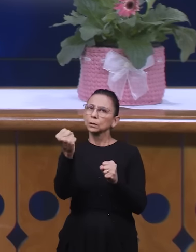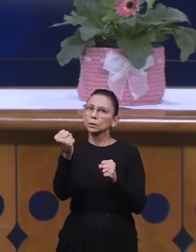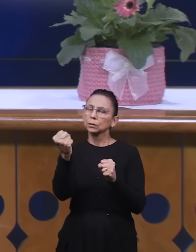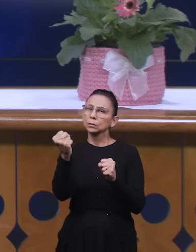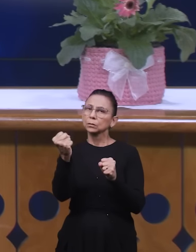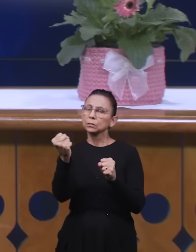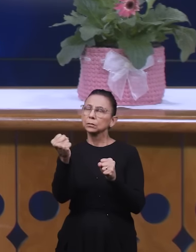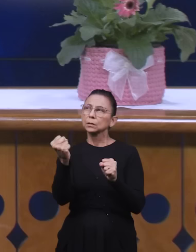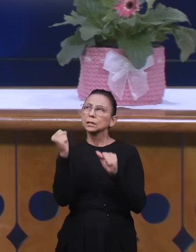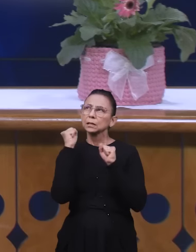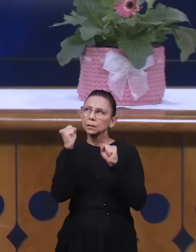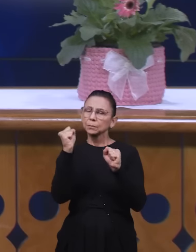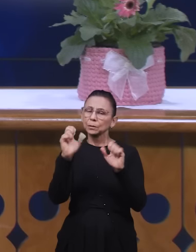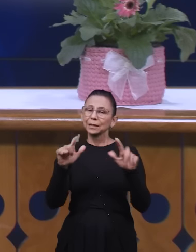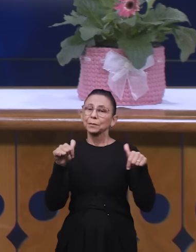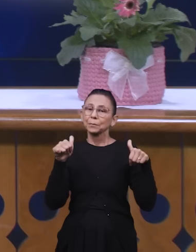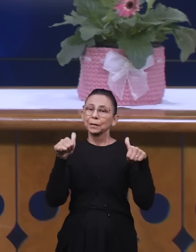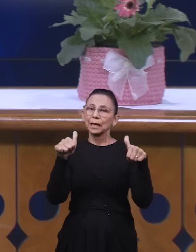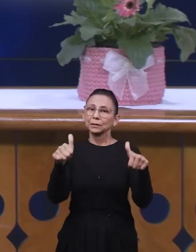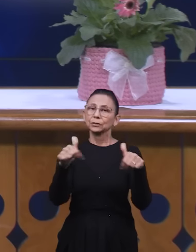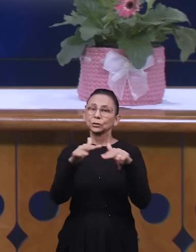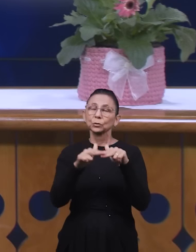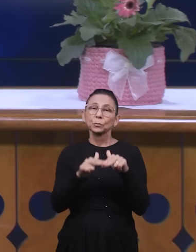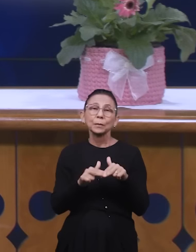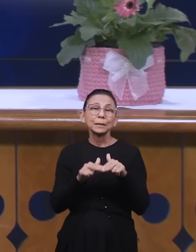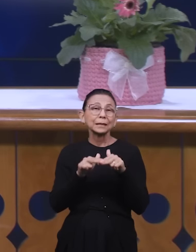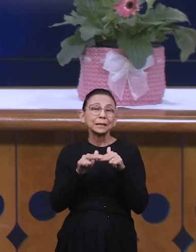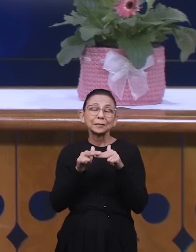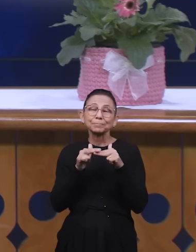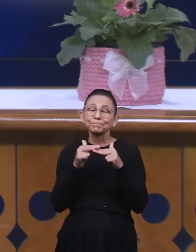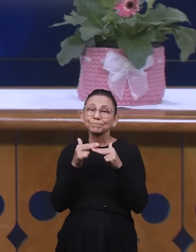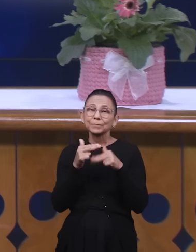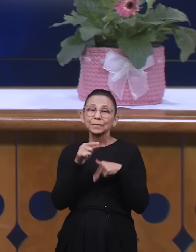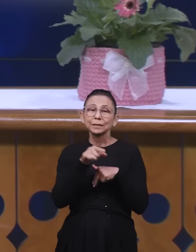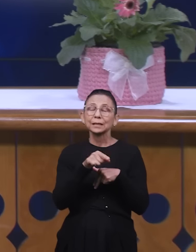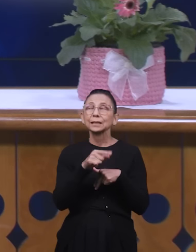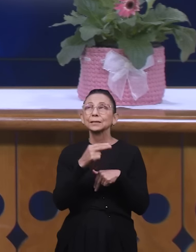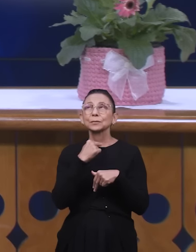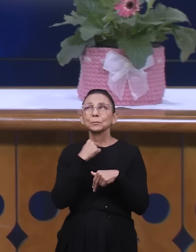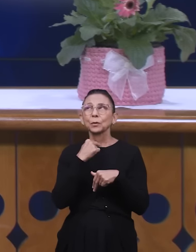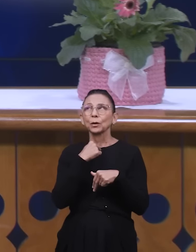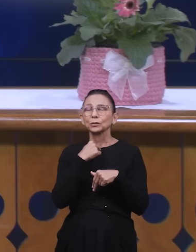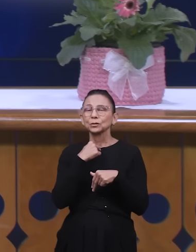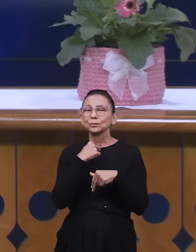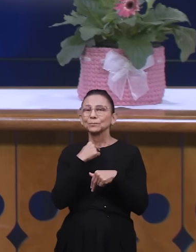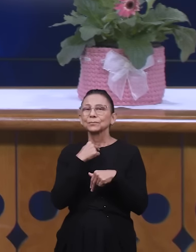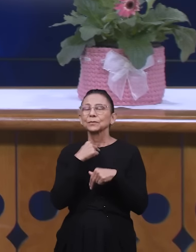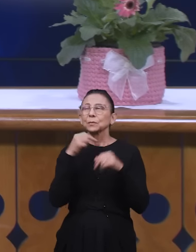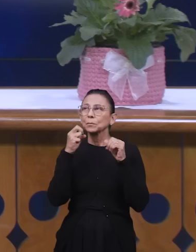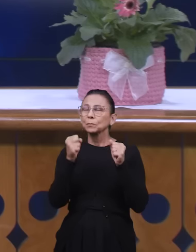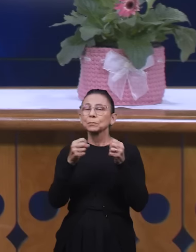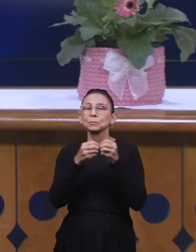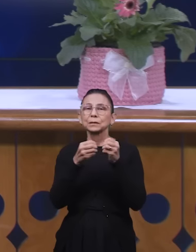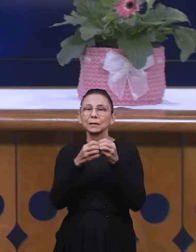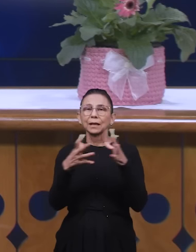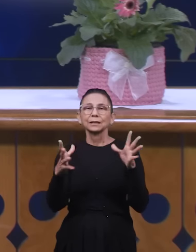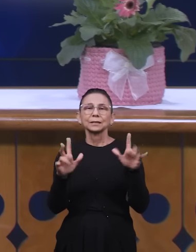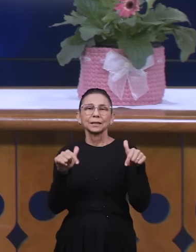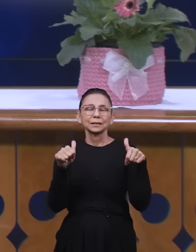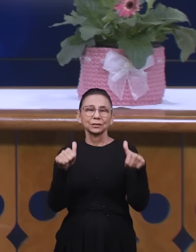podes agir de uma forma que eles não podem, Senhor. Ó Deus, estamos diante do Teu